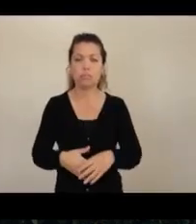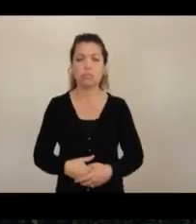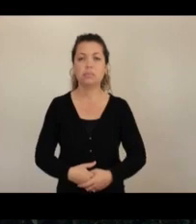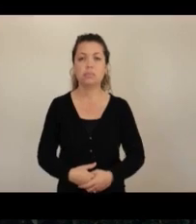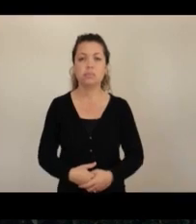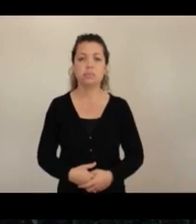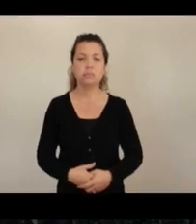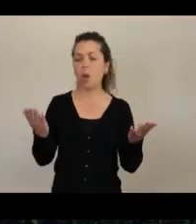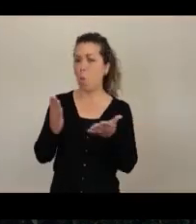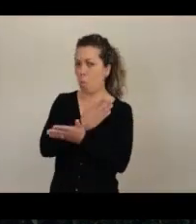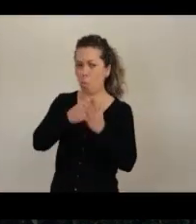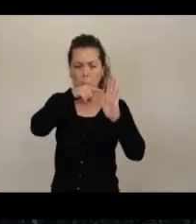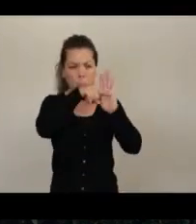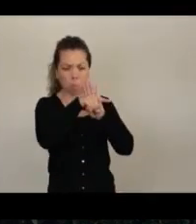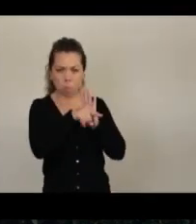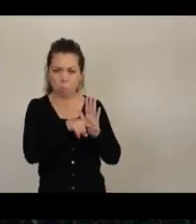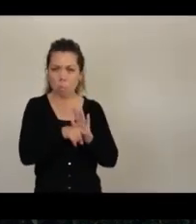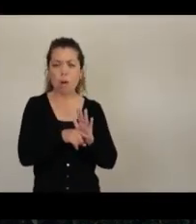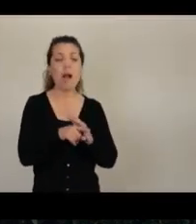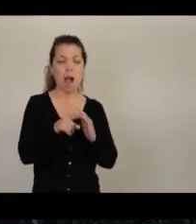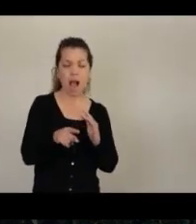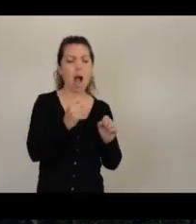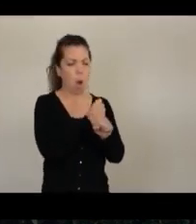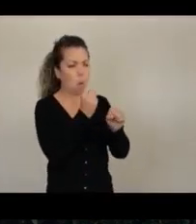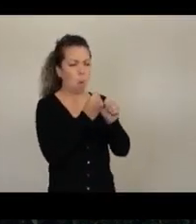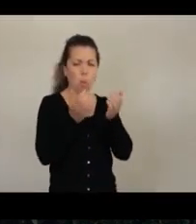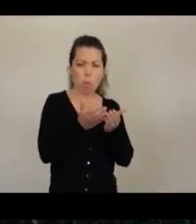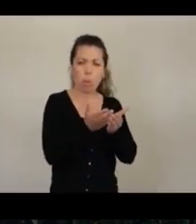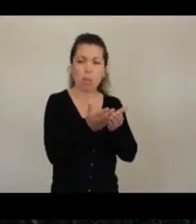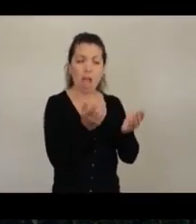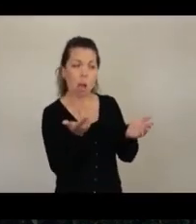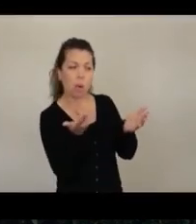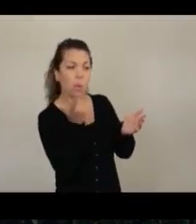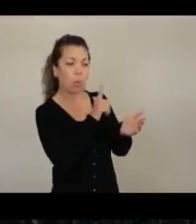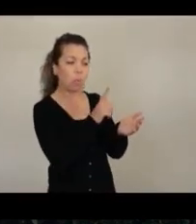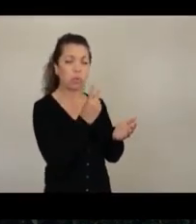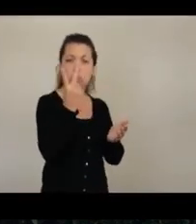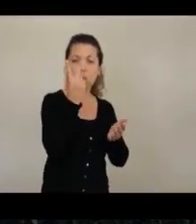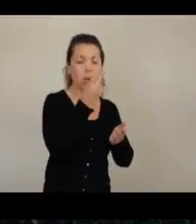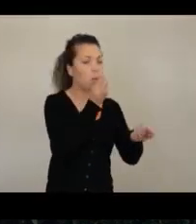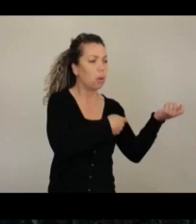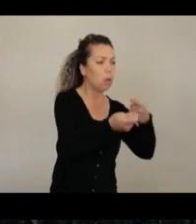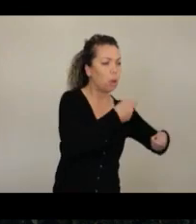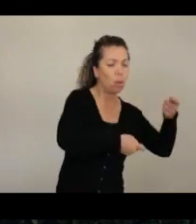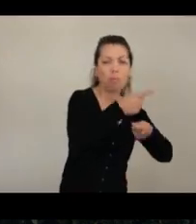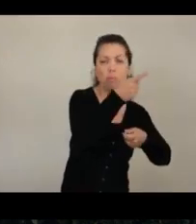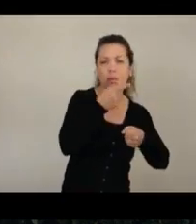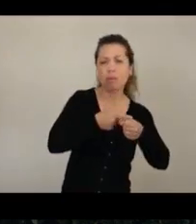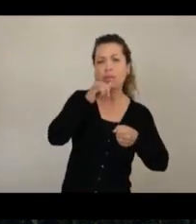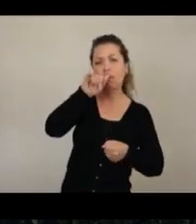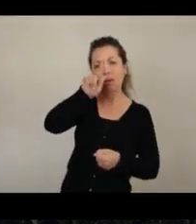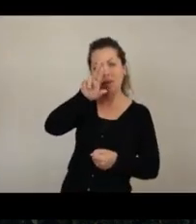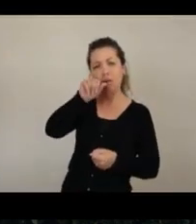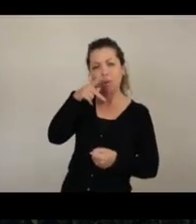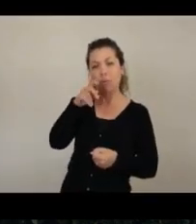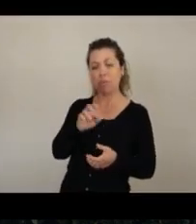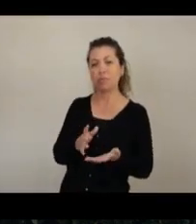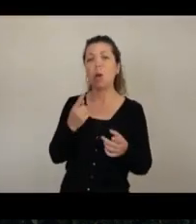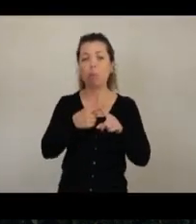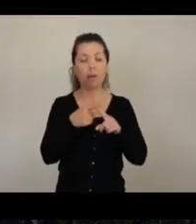aberto. Ainda que houvesse consenso sobre os benefícios que tal obra poderia trazer ao transporte das